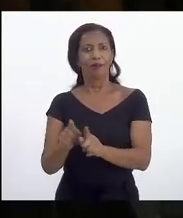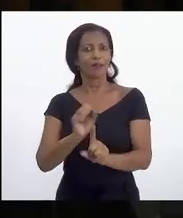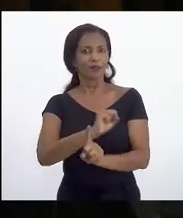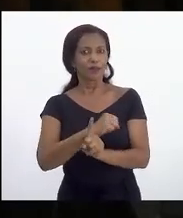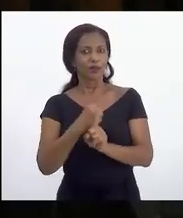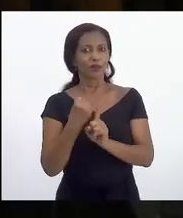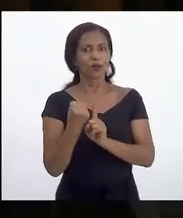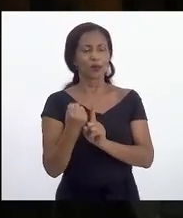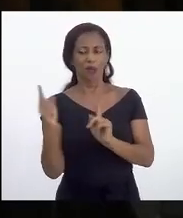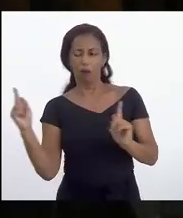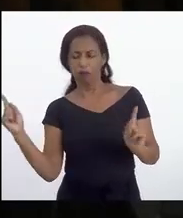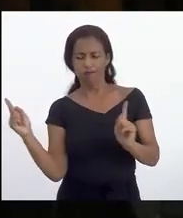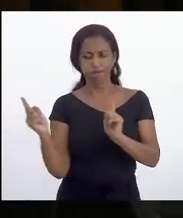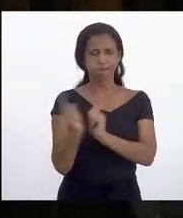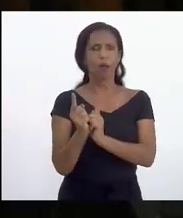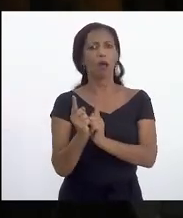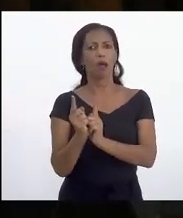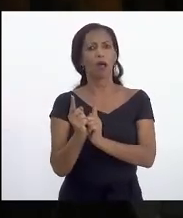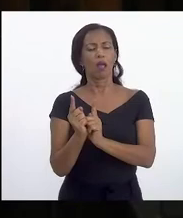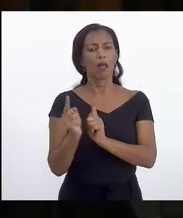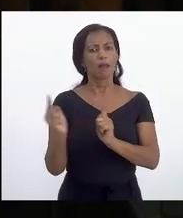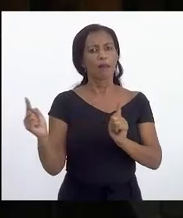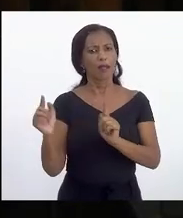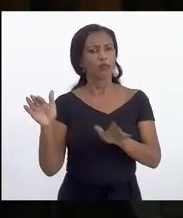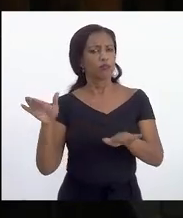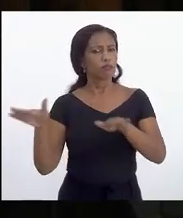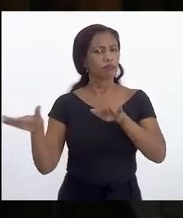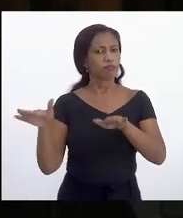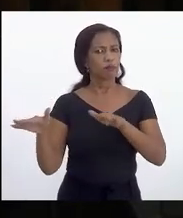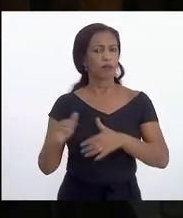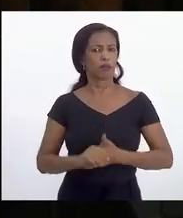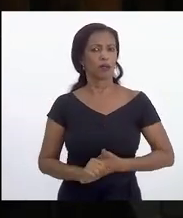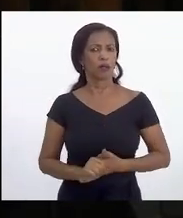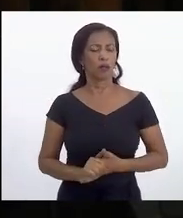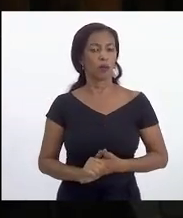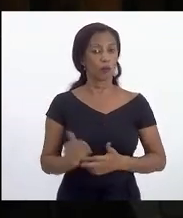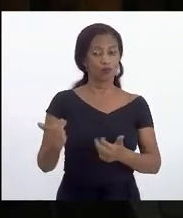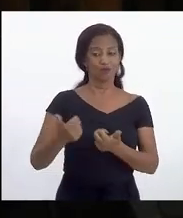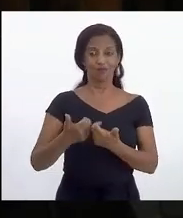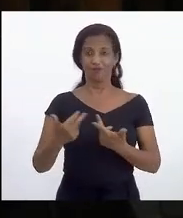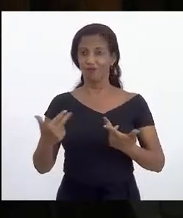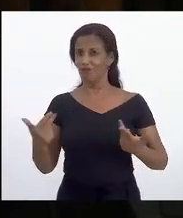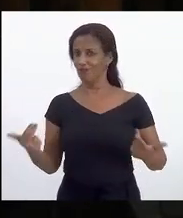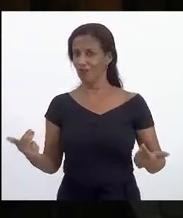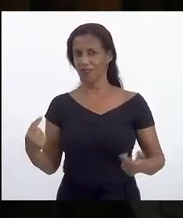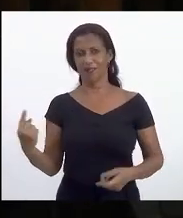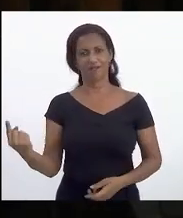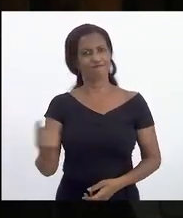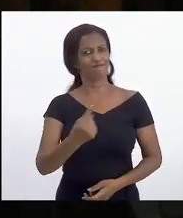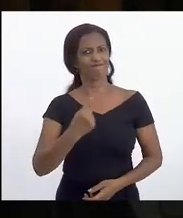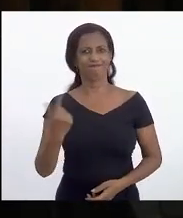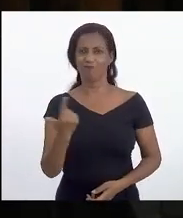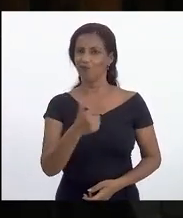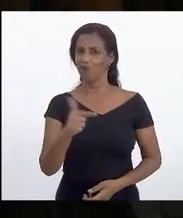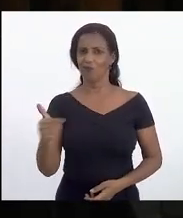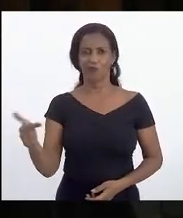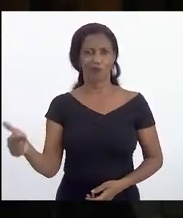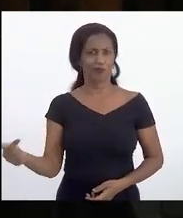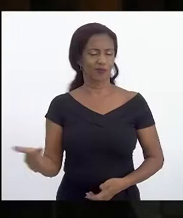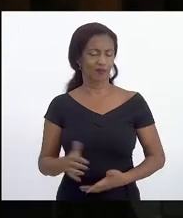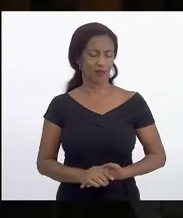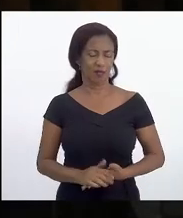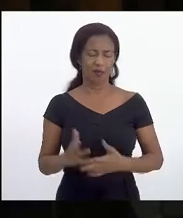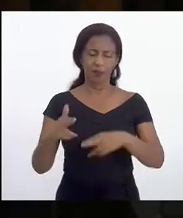de curto e Médio prazo coisa que nós não estamos vendo